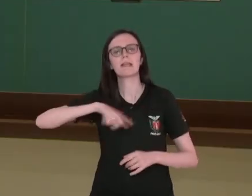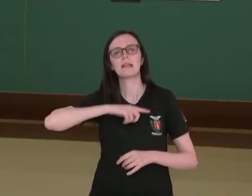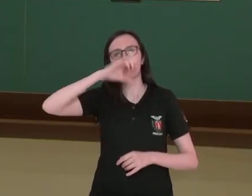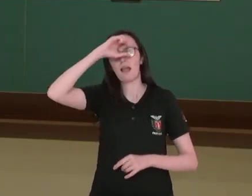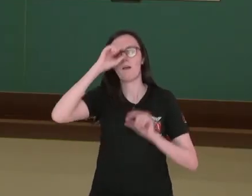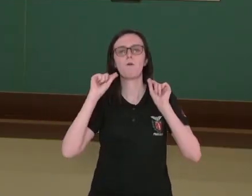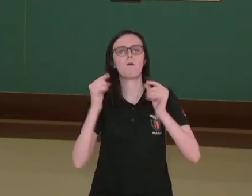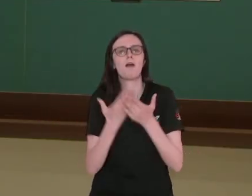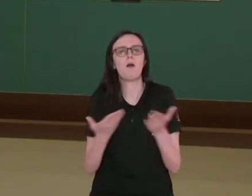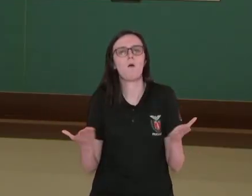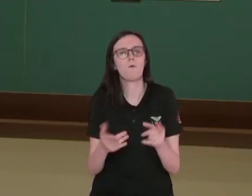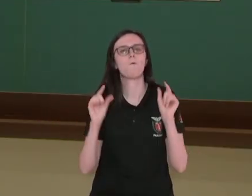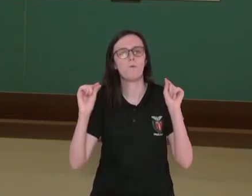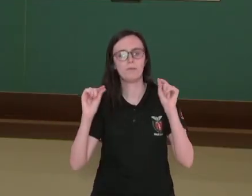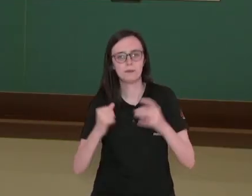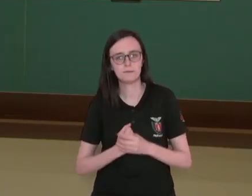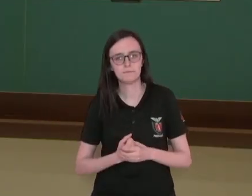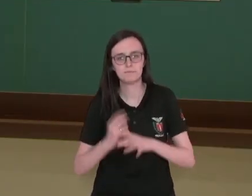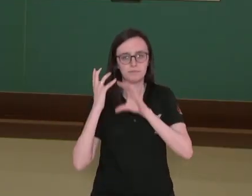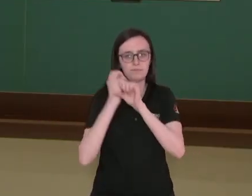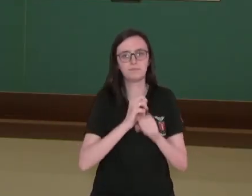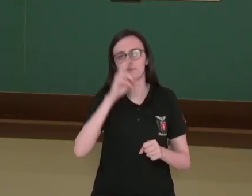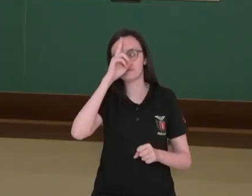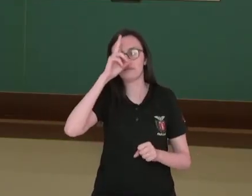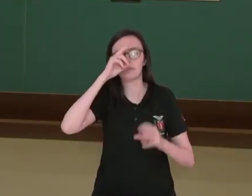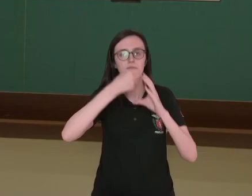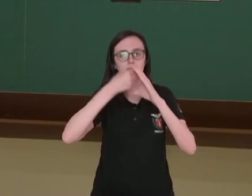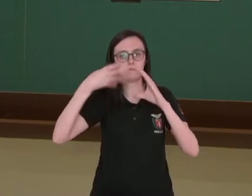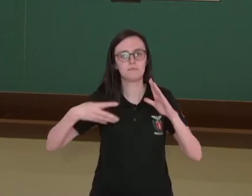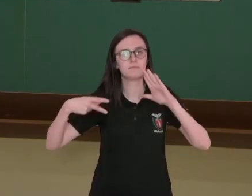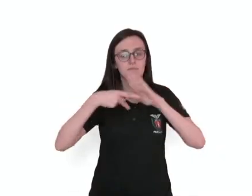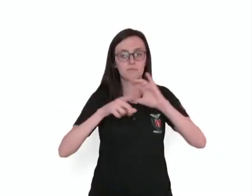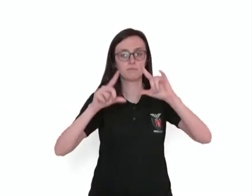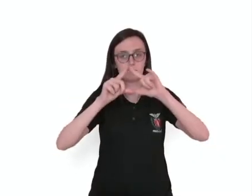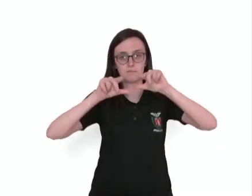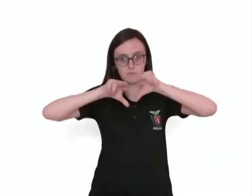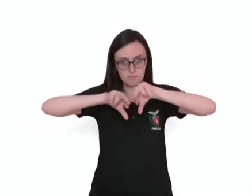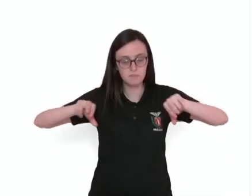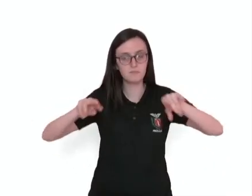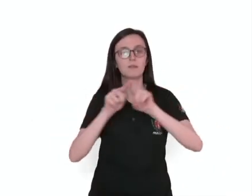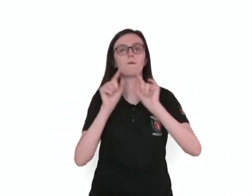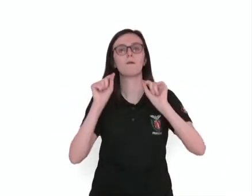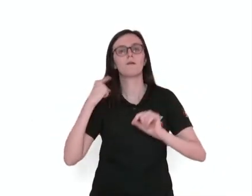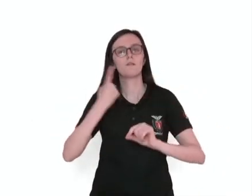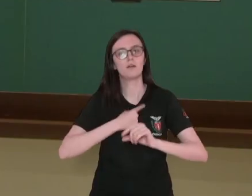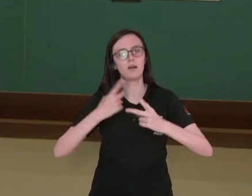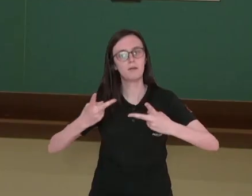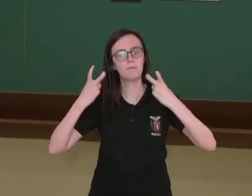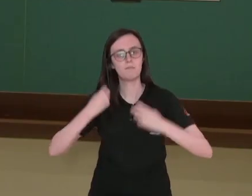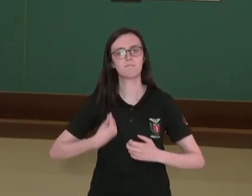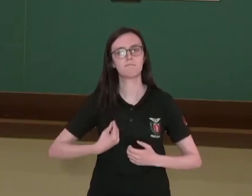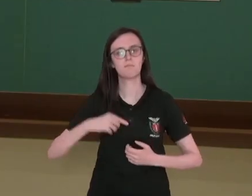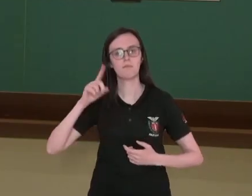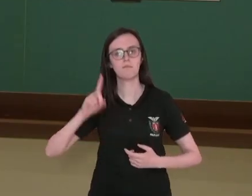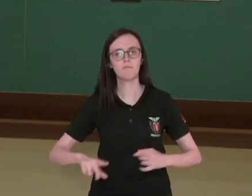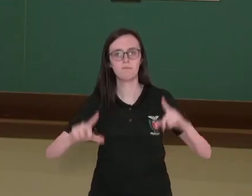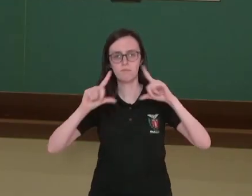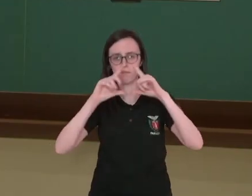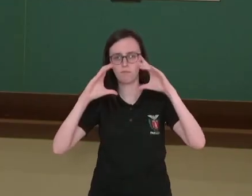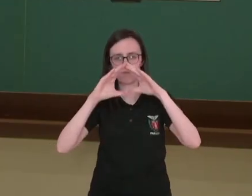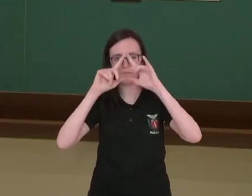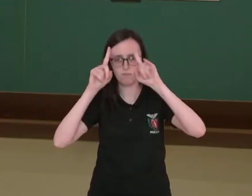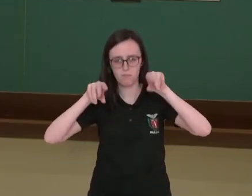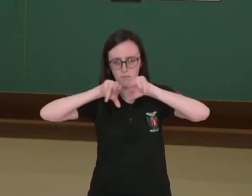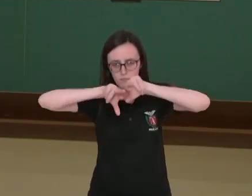vimos nesta aula, né? Relembramos aí características dos triângulos e também percebemos a presença das formas geométricas